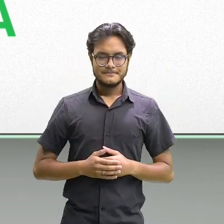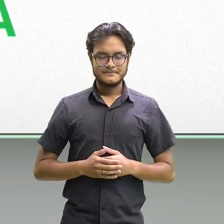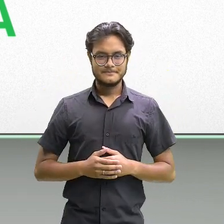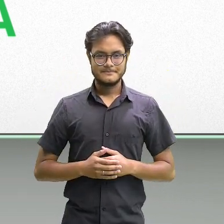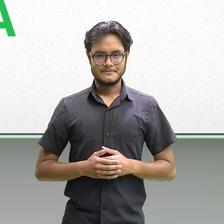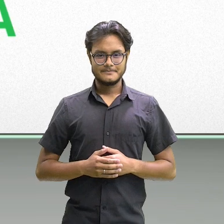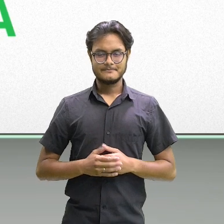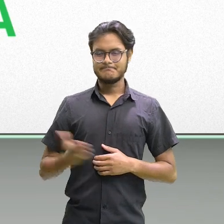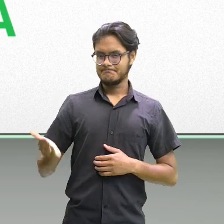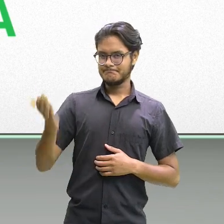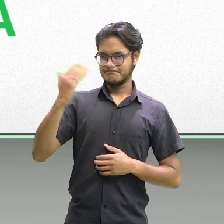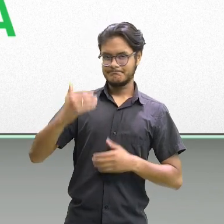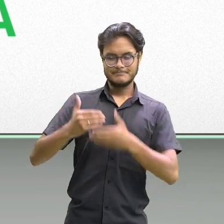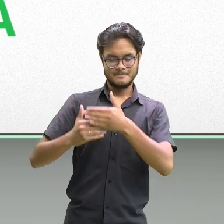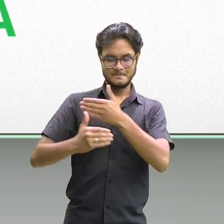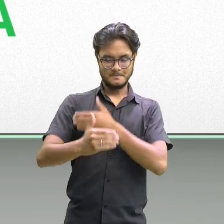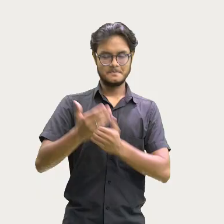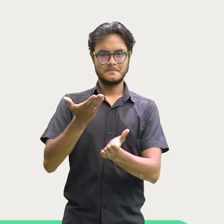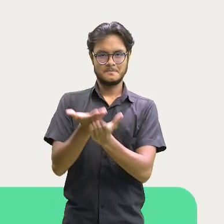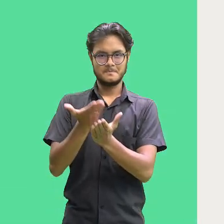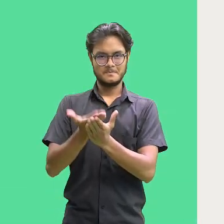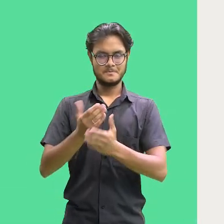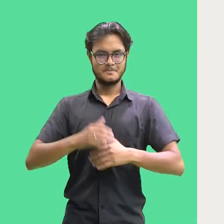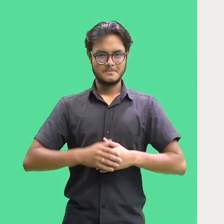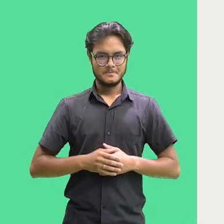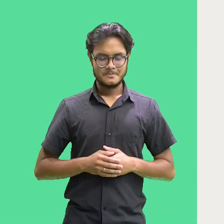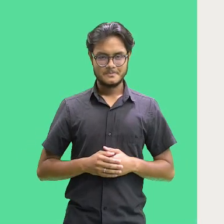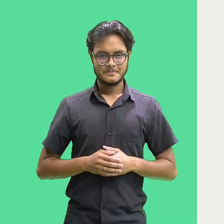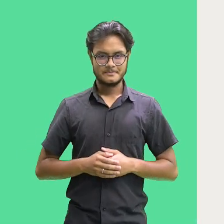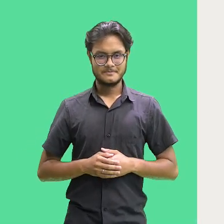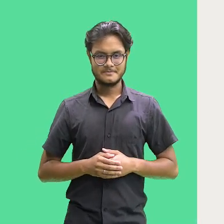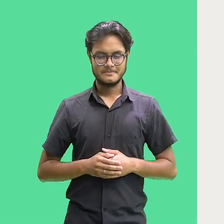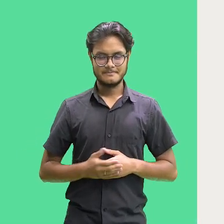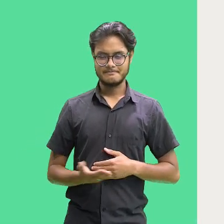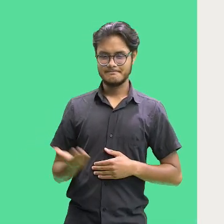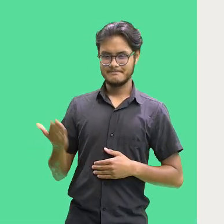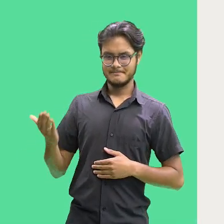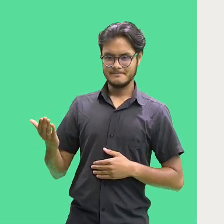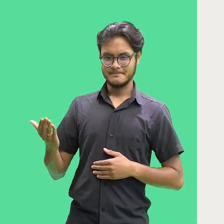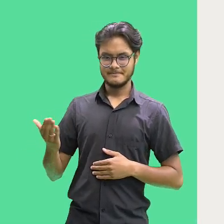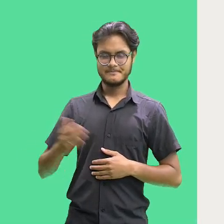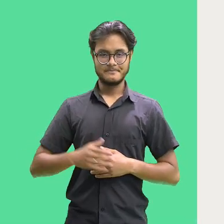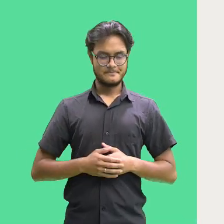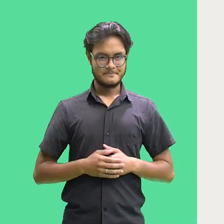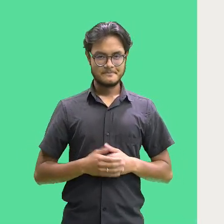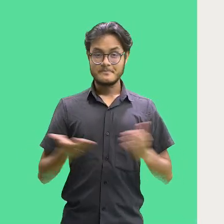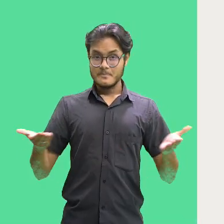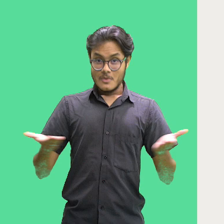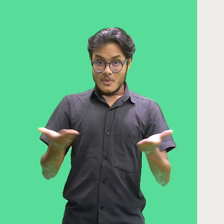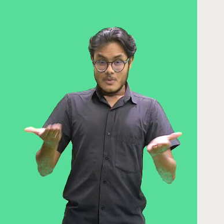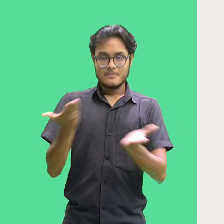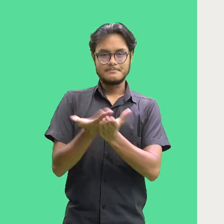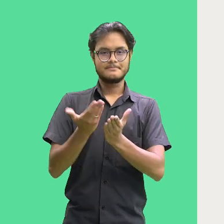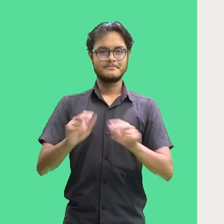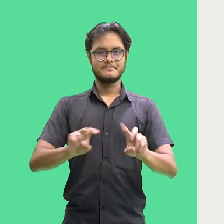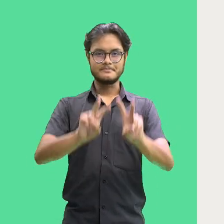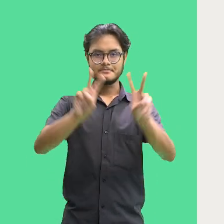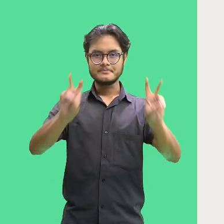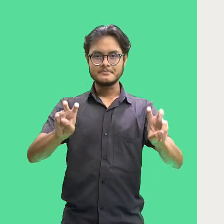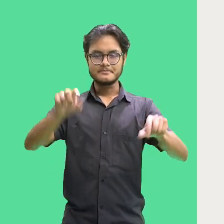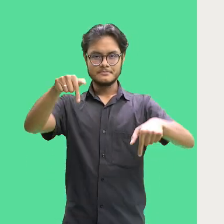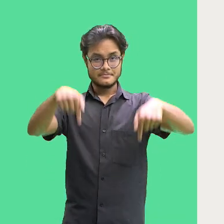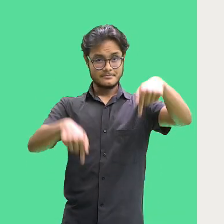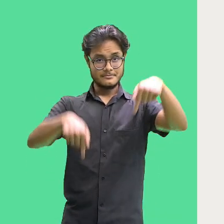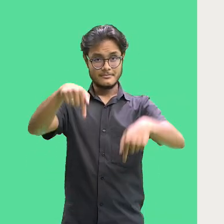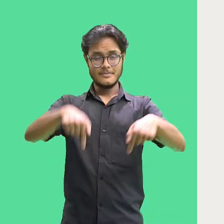para a nossa aula para ficar preparado aí para a nossa prova. Olá, meus queridos. Então, olha só, na aula de hoje nós vamos ver